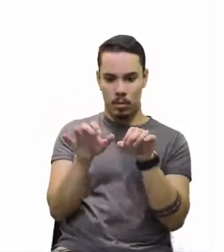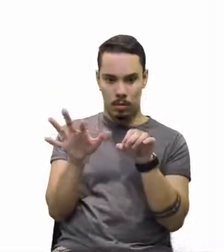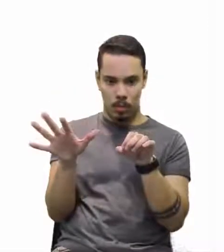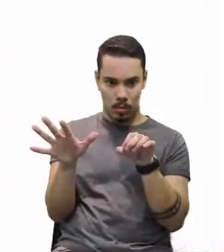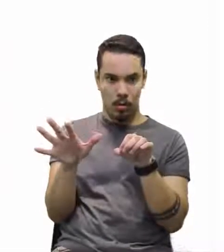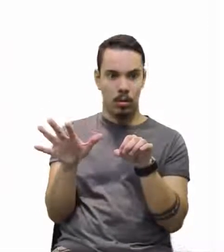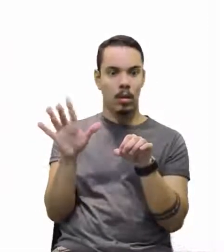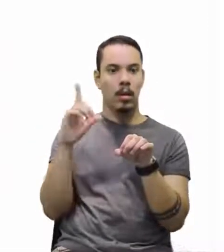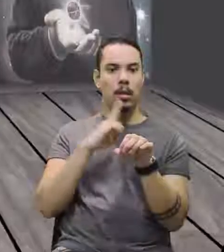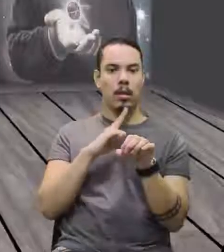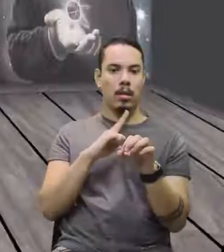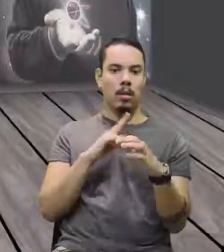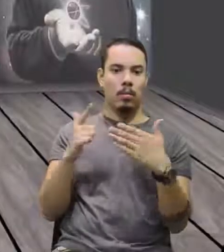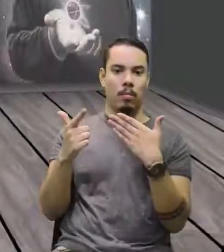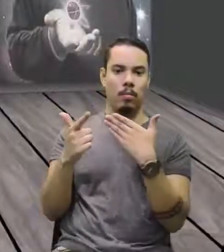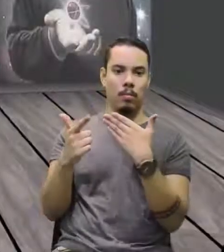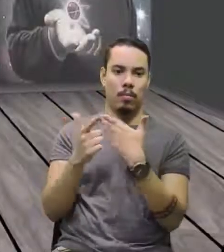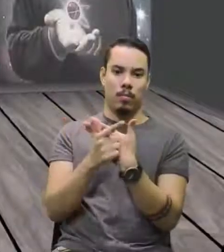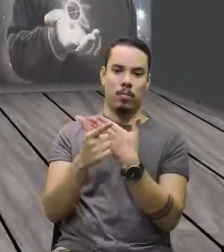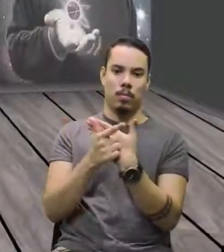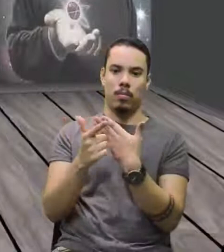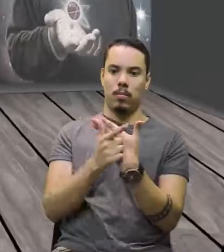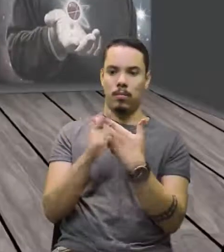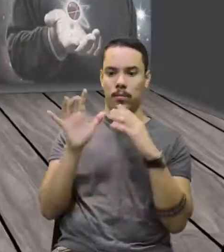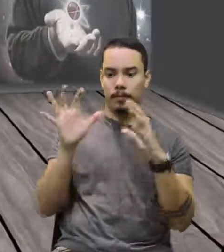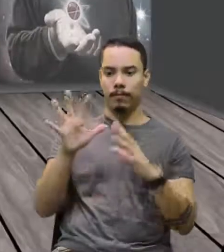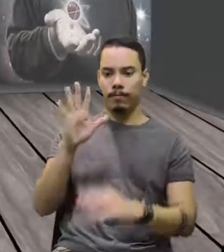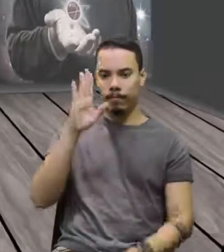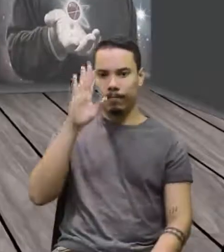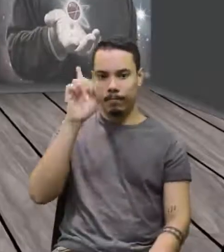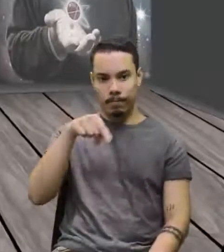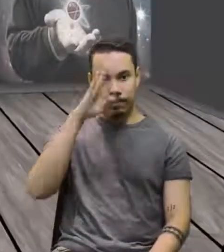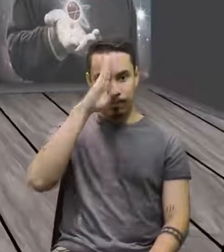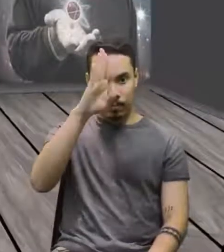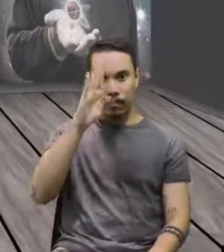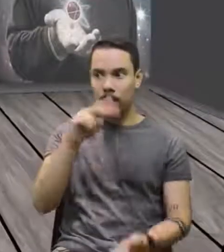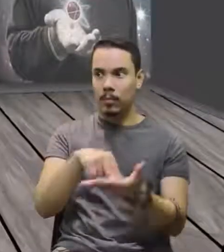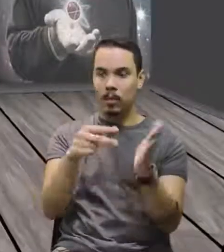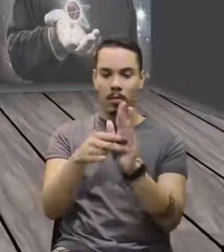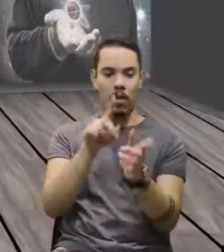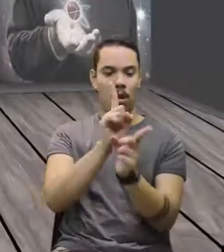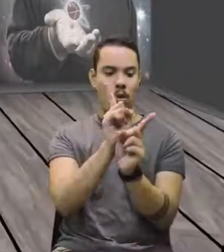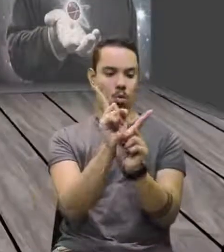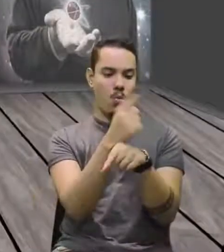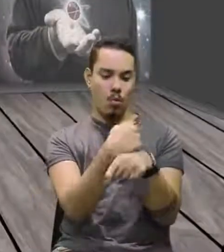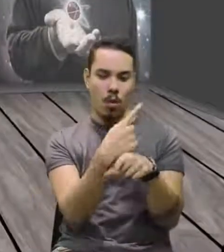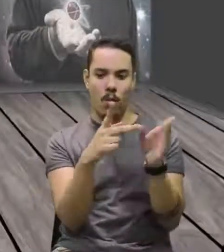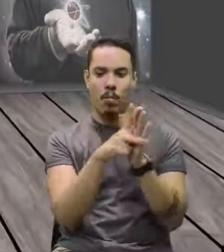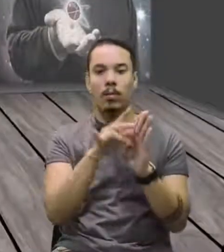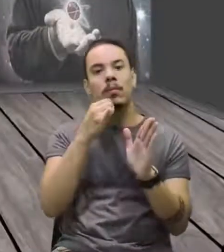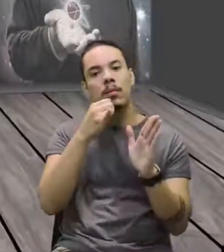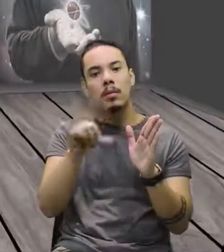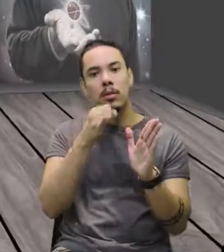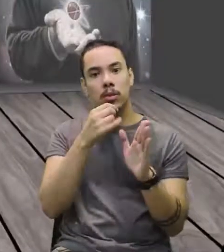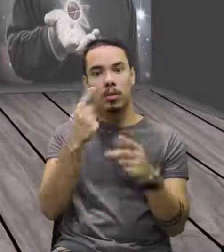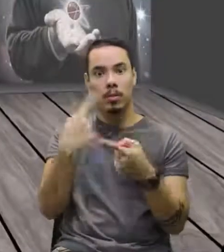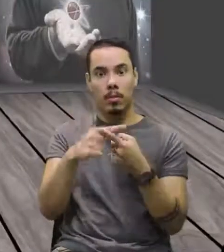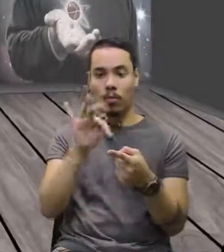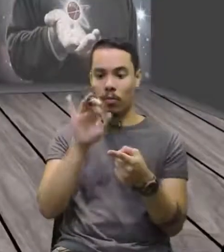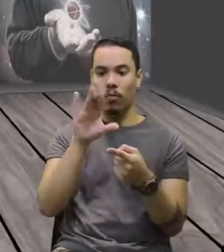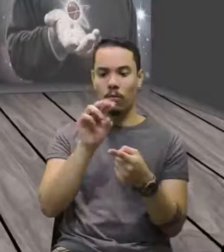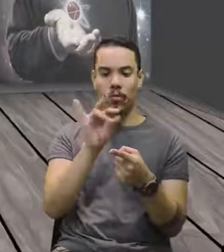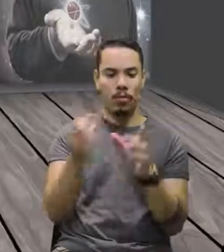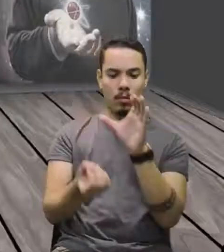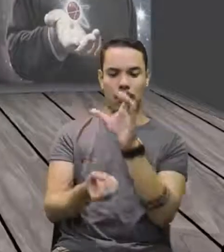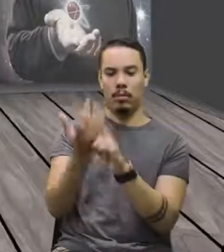tem esse papel. O papel é de se opor à variação da corrente, do fluxo magnético que vai criar a